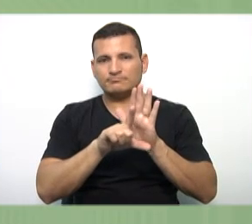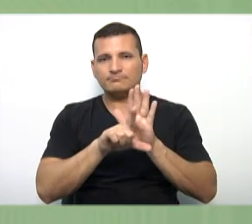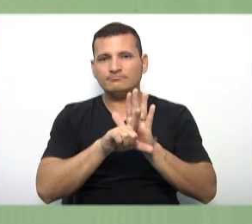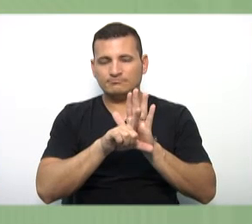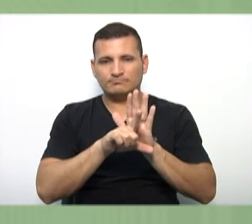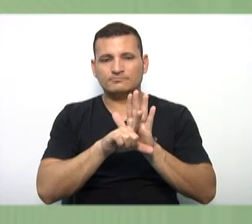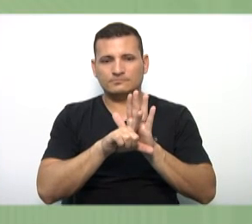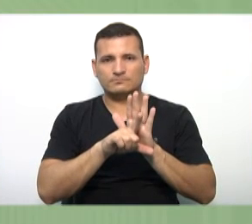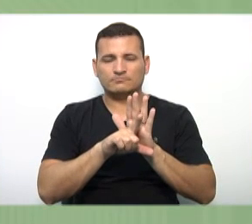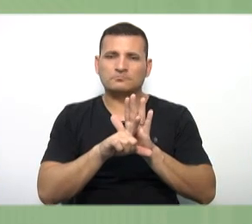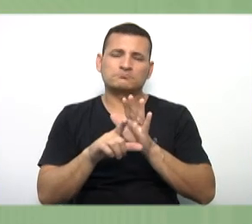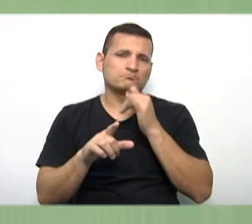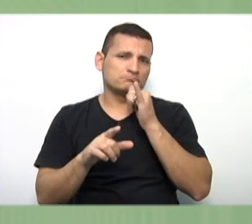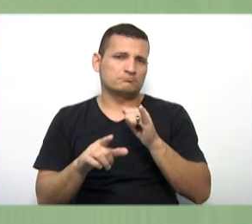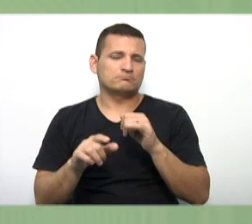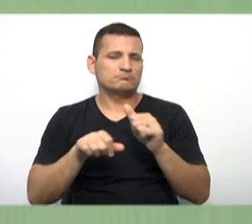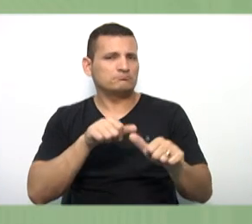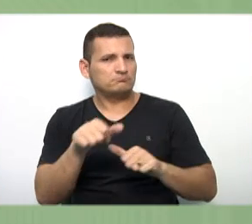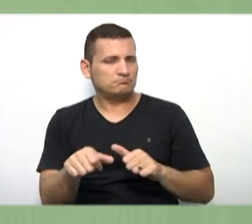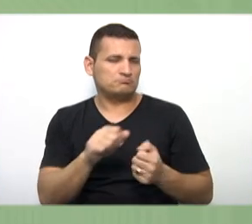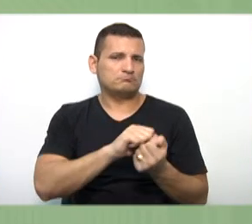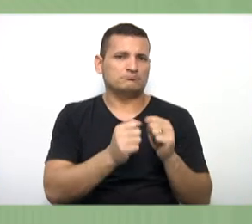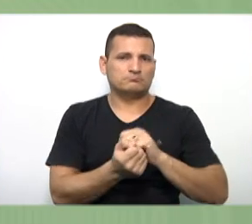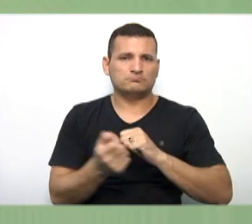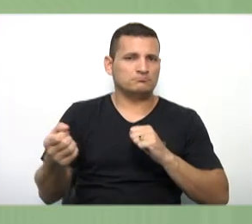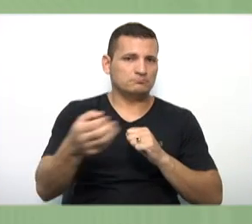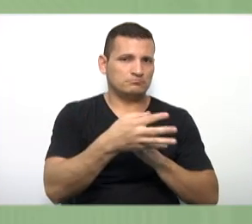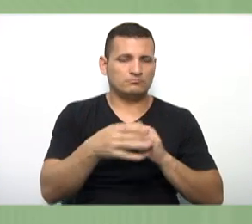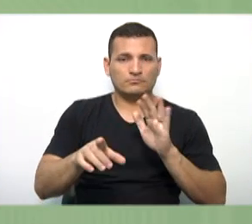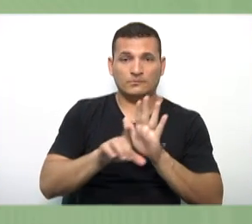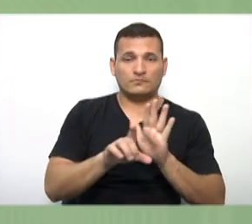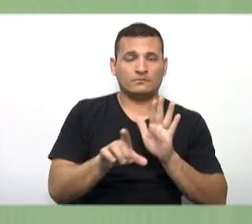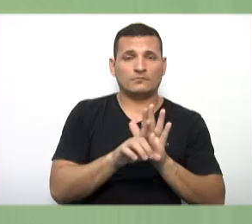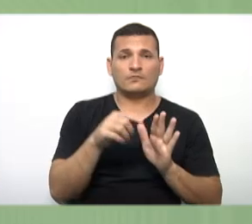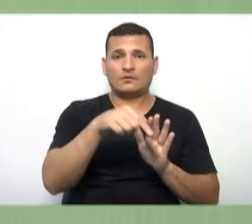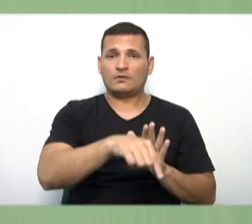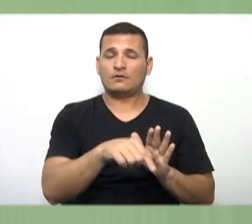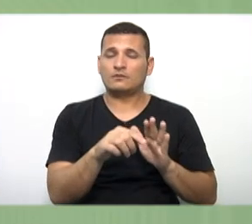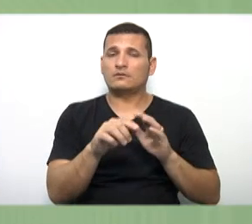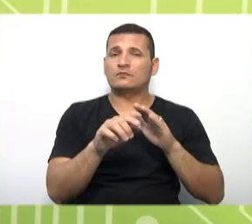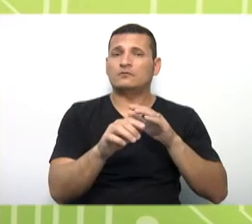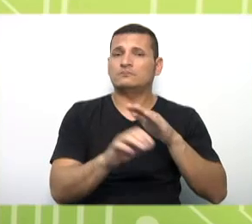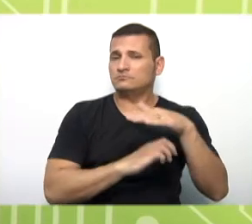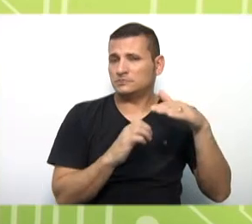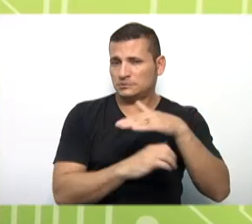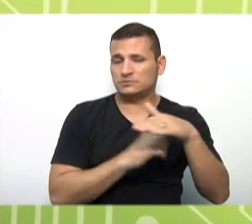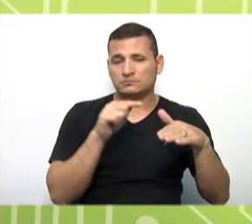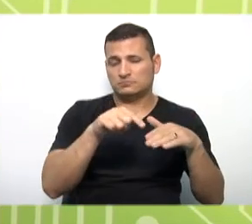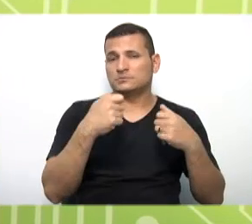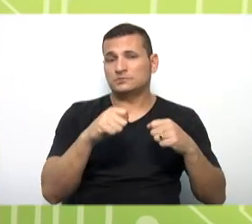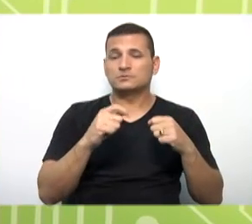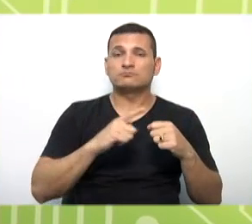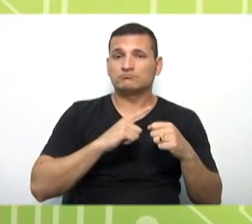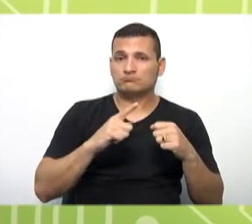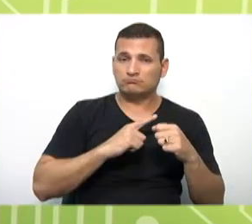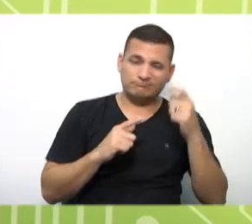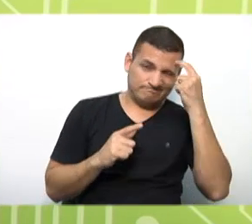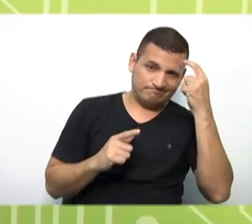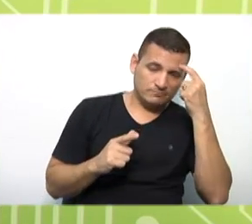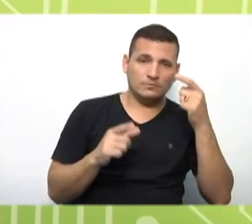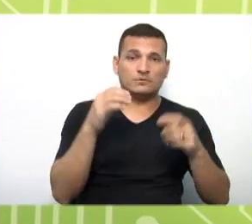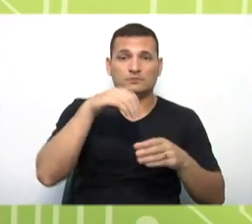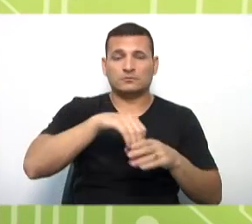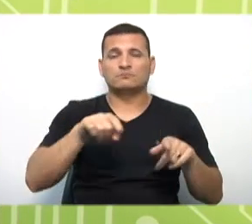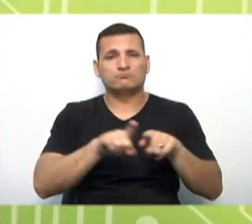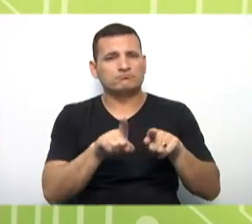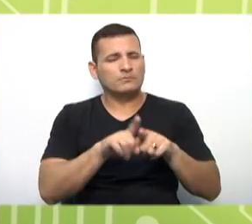adaptação às novas leis. Então, a empresa ela precisa estar concentrada e precisa estar por dentro, informada